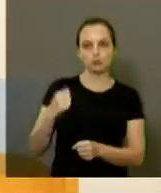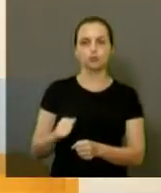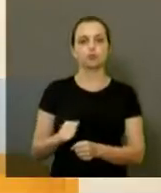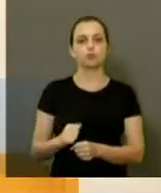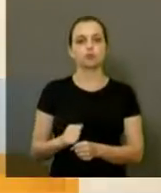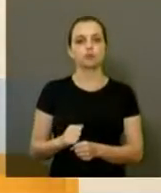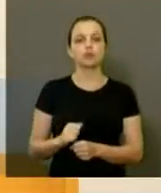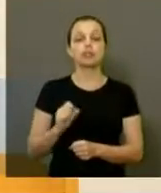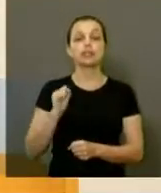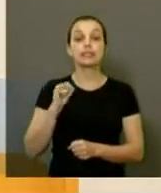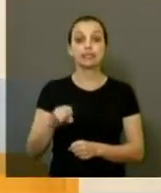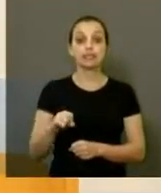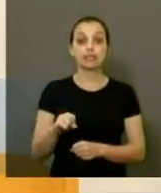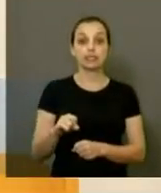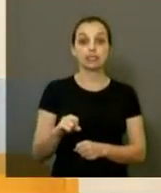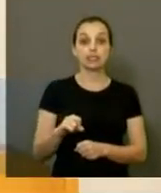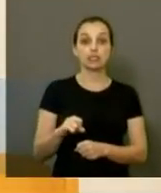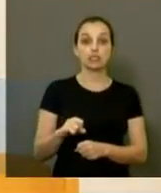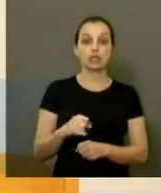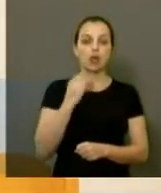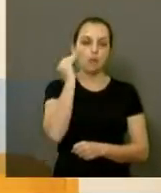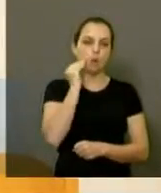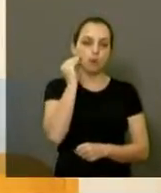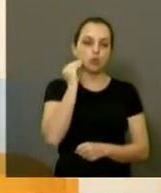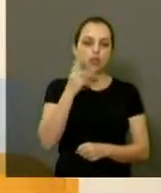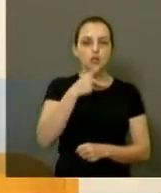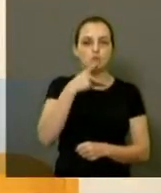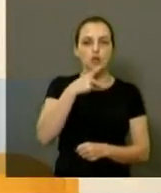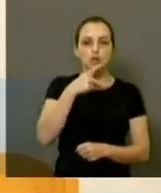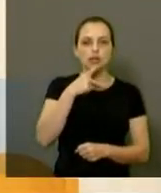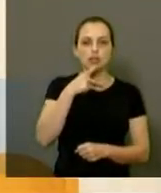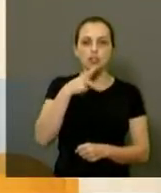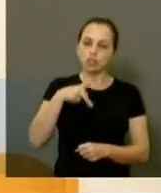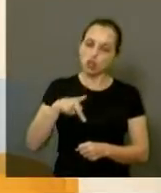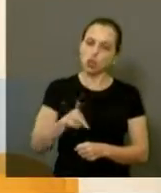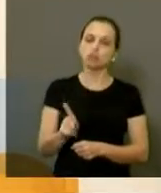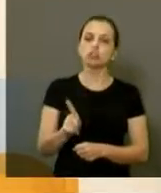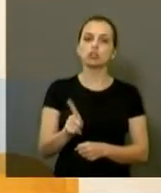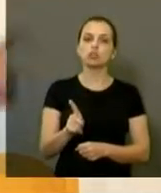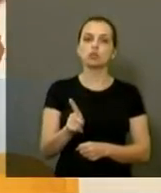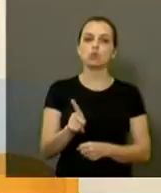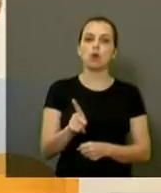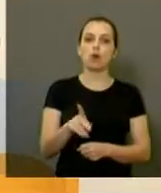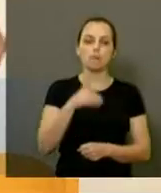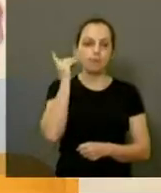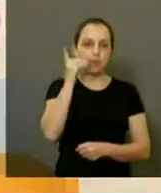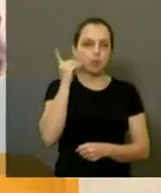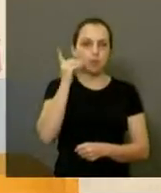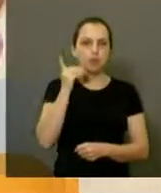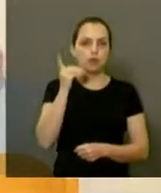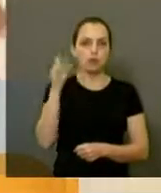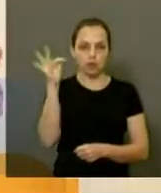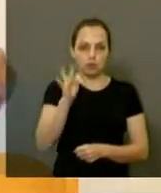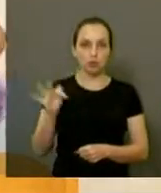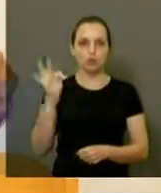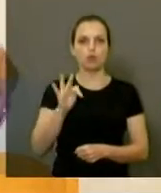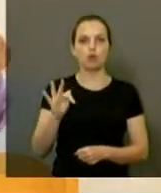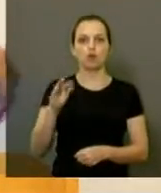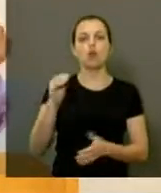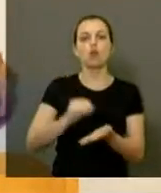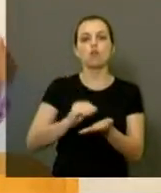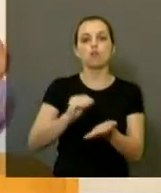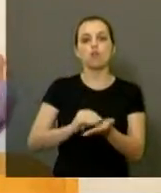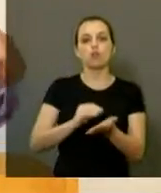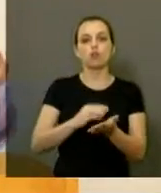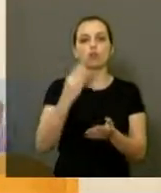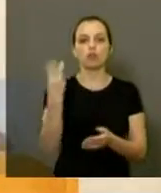E se fosse um grande oportunista político, teria ficado para me eleger deputado federal, porque faltou para mim apenas 3.000 votos para